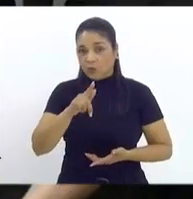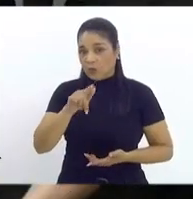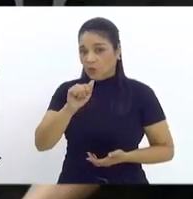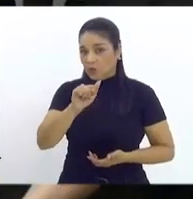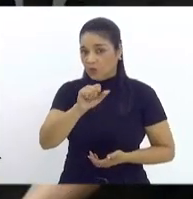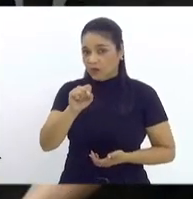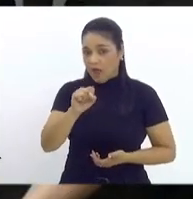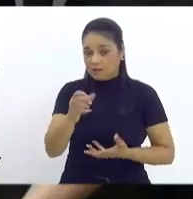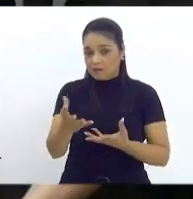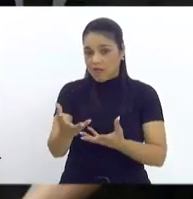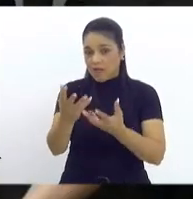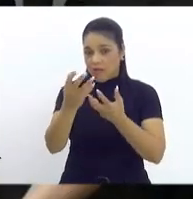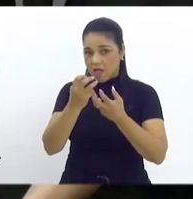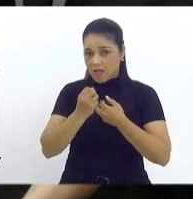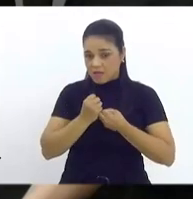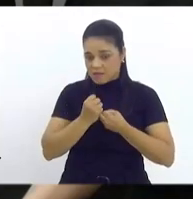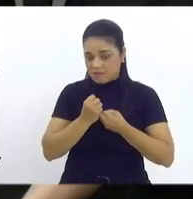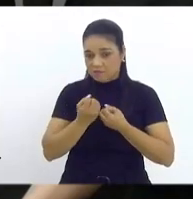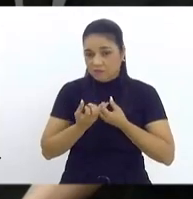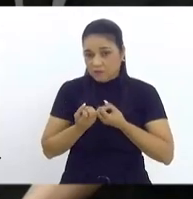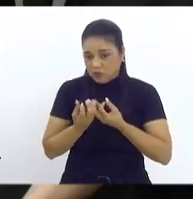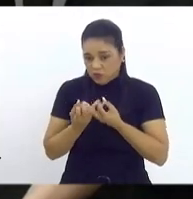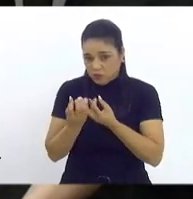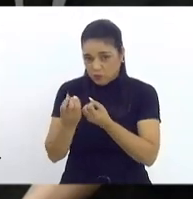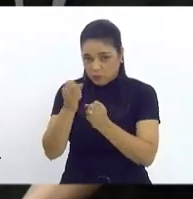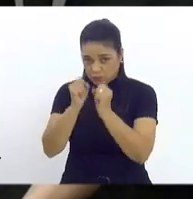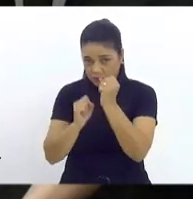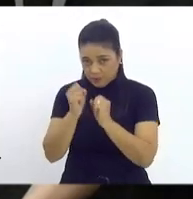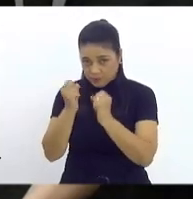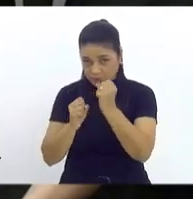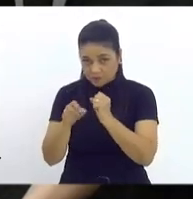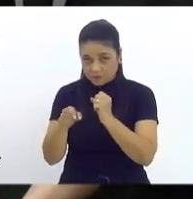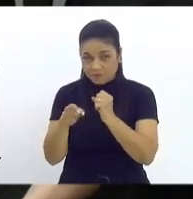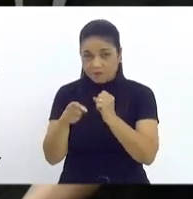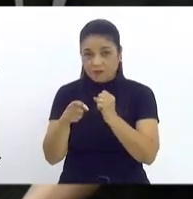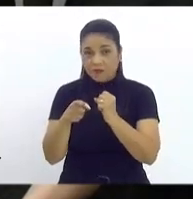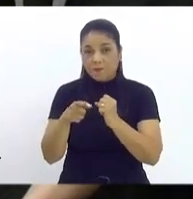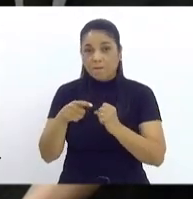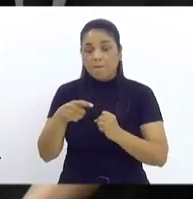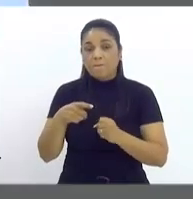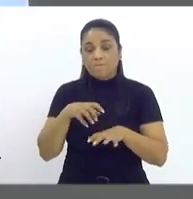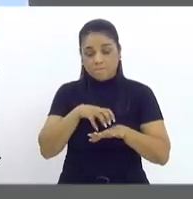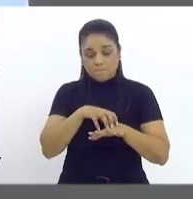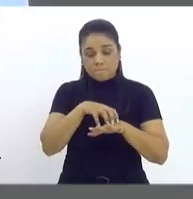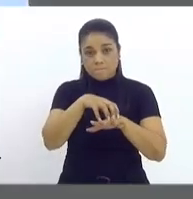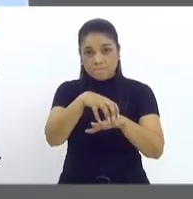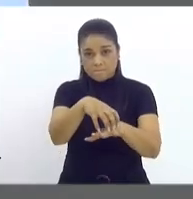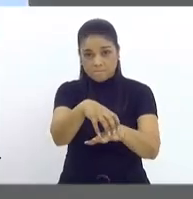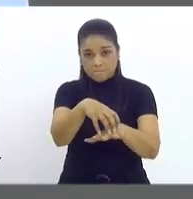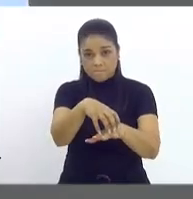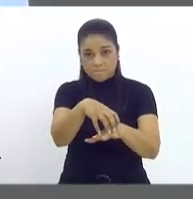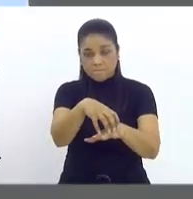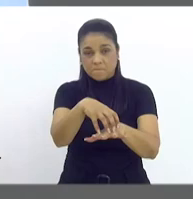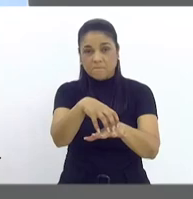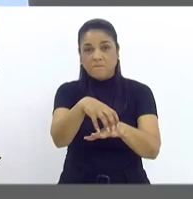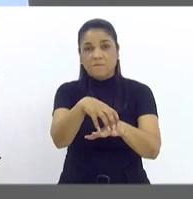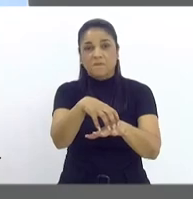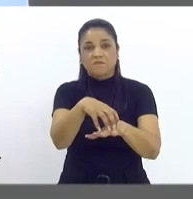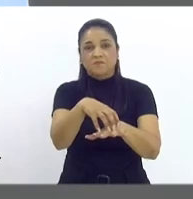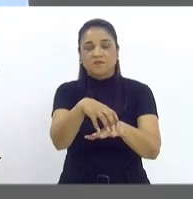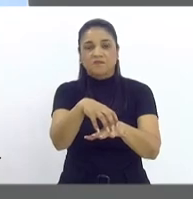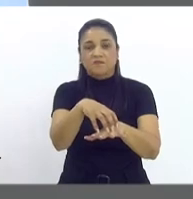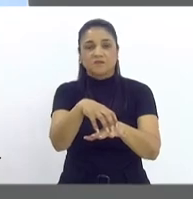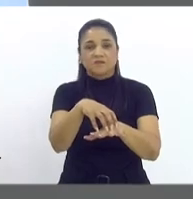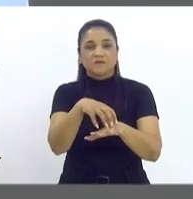é recebido pela distribuidora e a gente recebe a uma pressão de transporte. Essas pressões de transporte não são